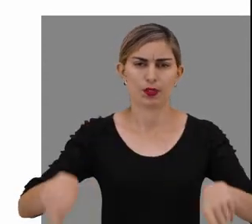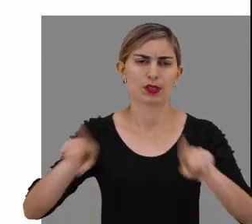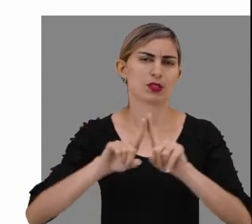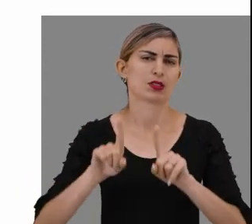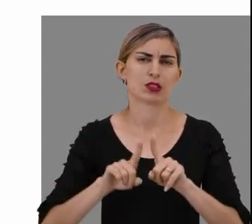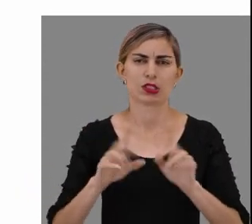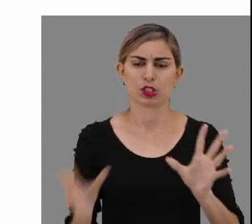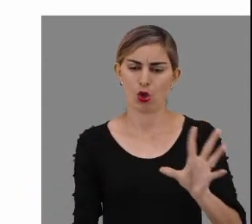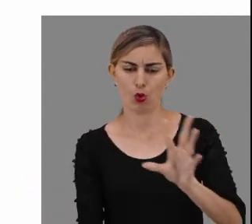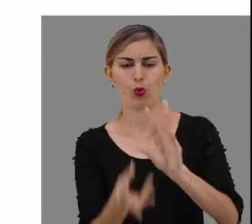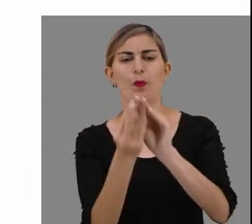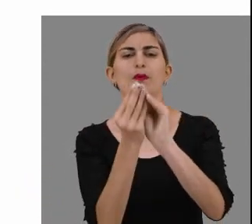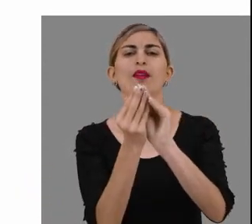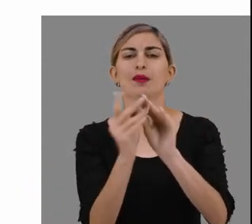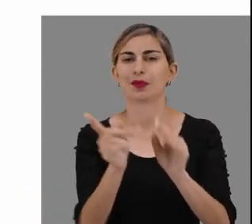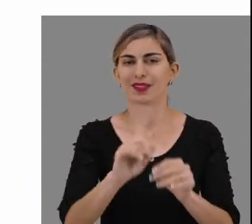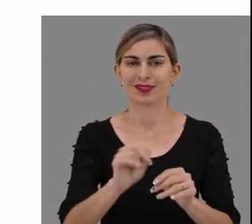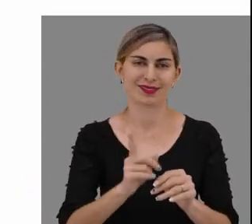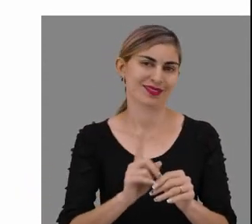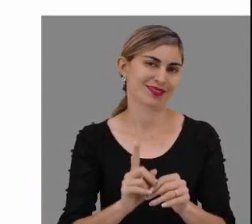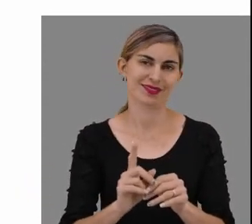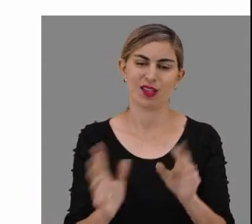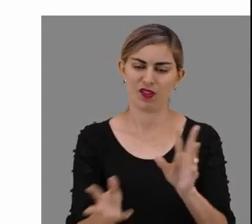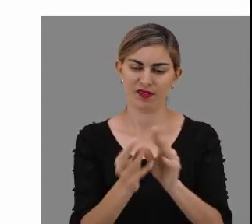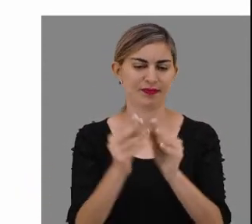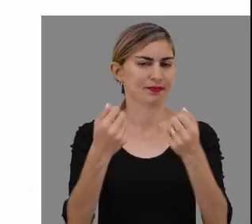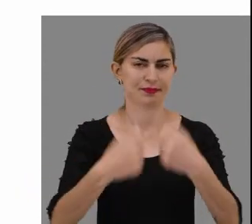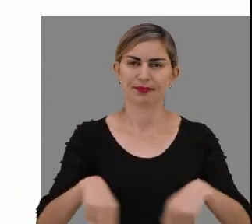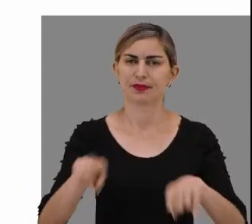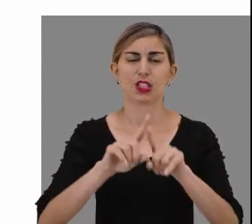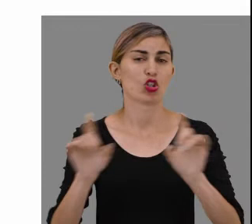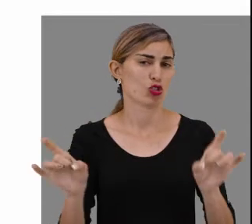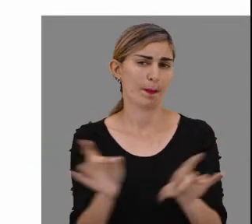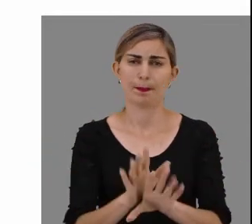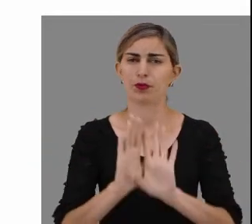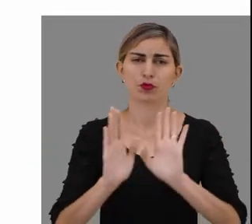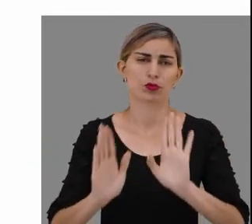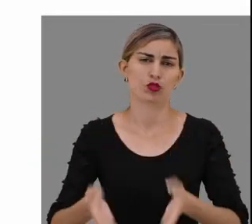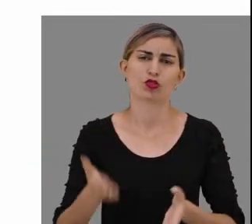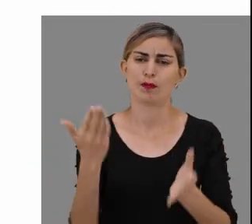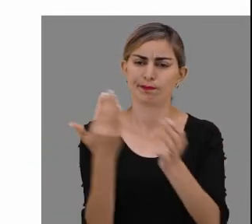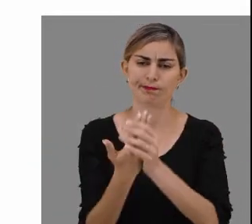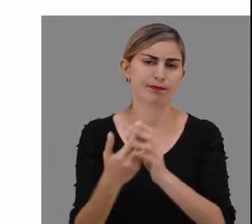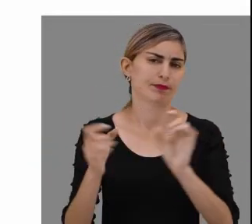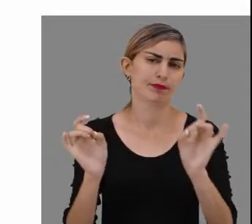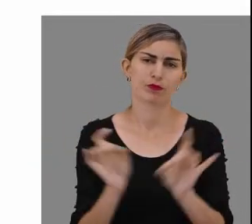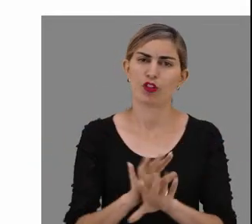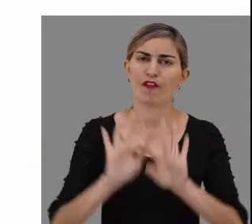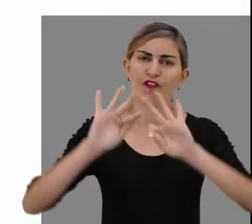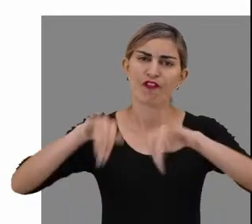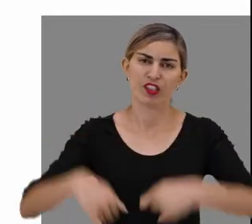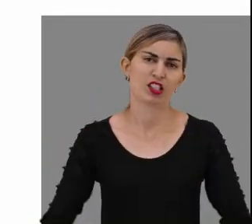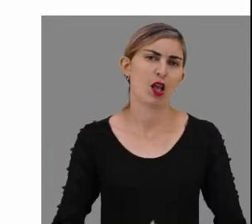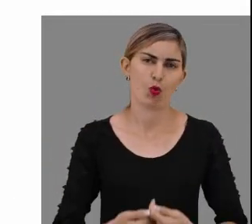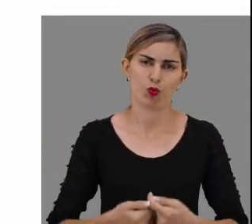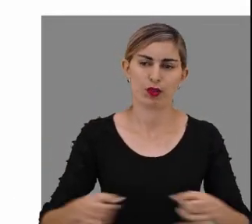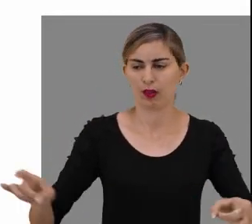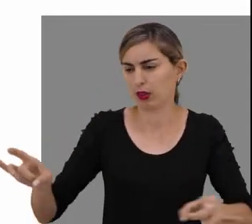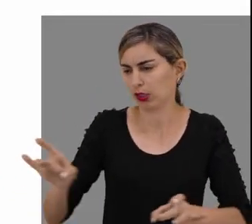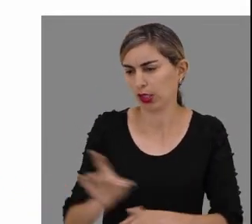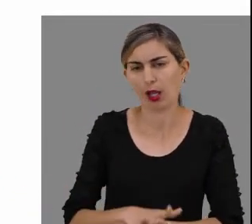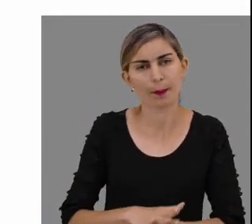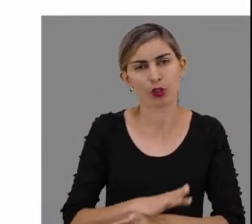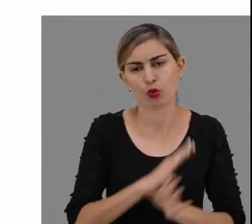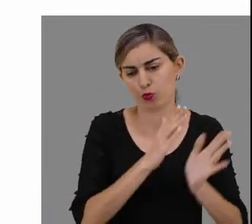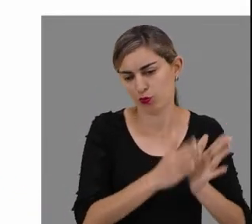não precisa mais de um complemento nem de uma especialização. Ela é uma classe que já chegou no seu estado final de